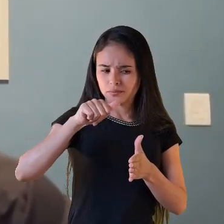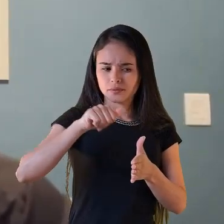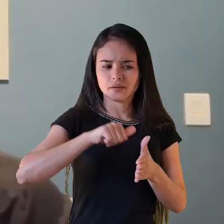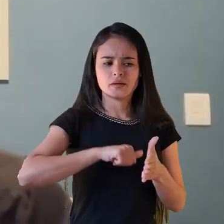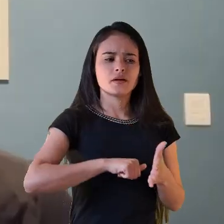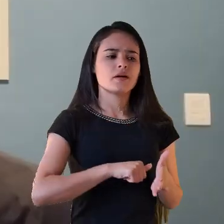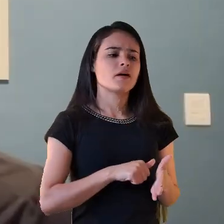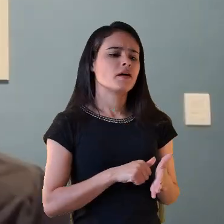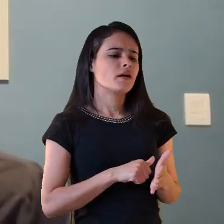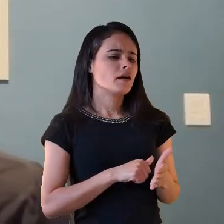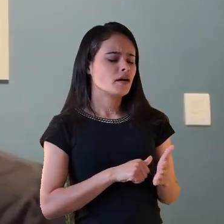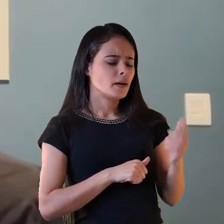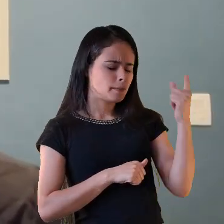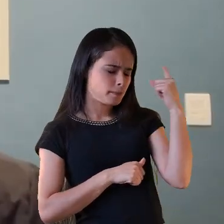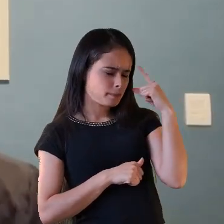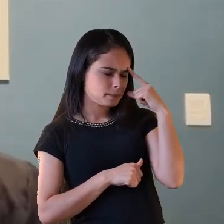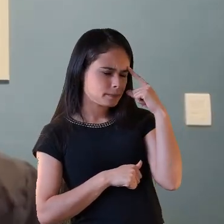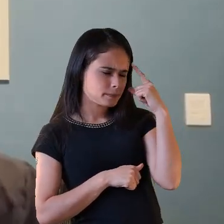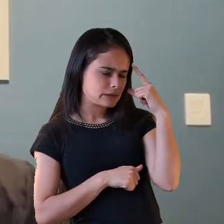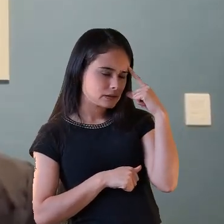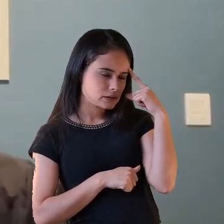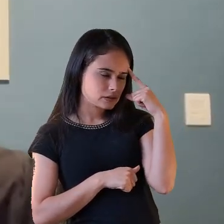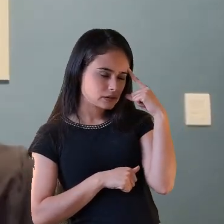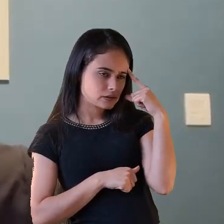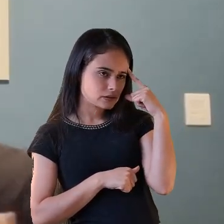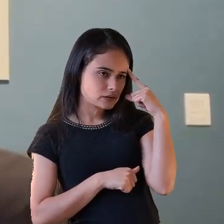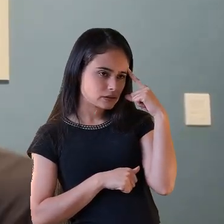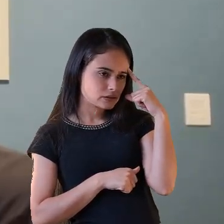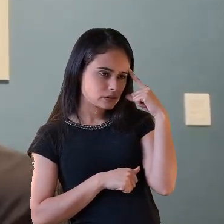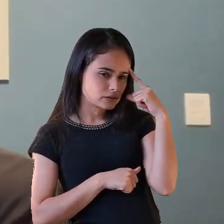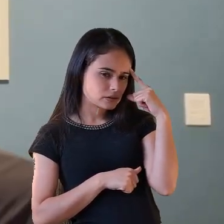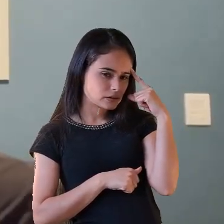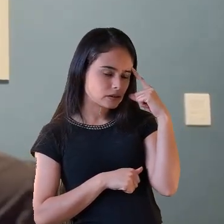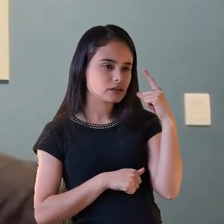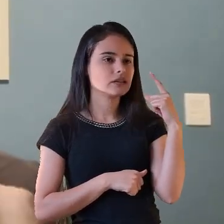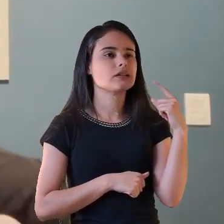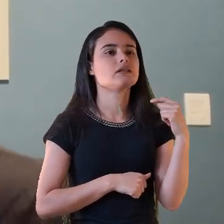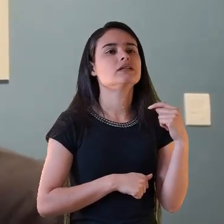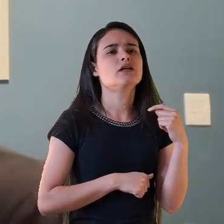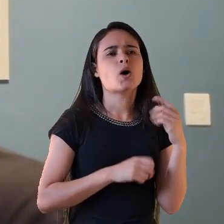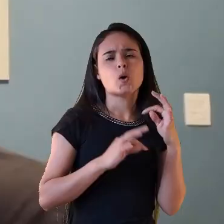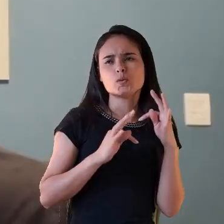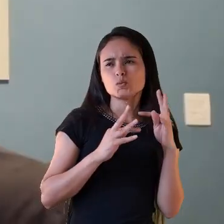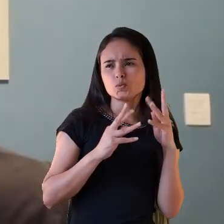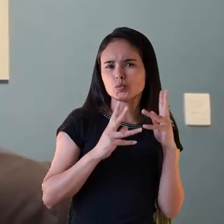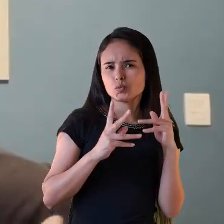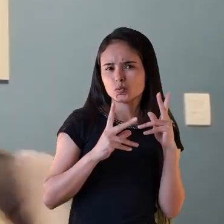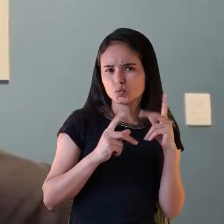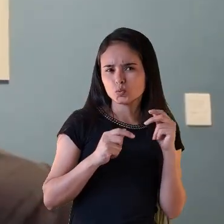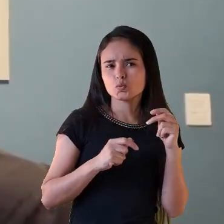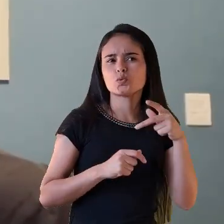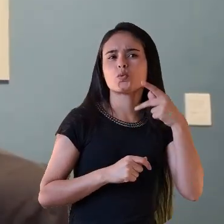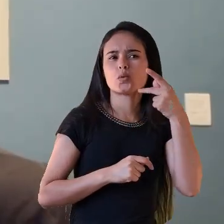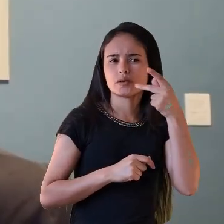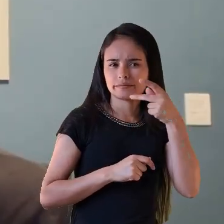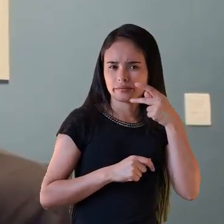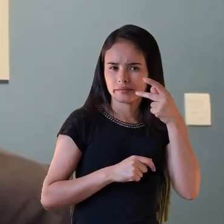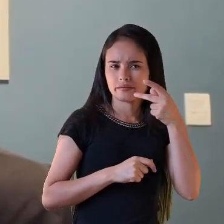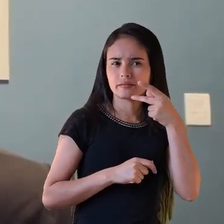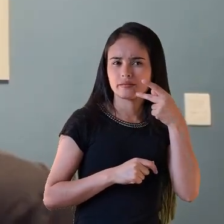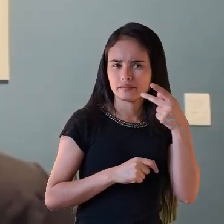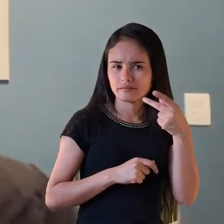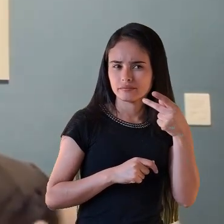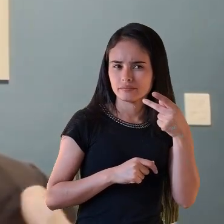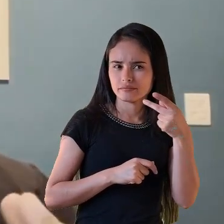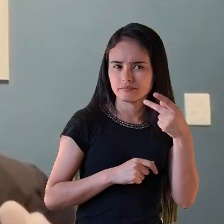cada vírgula, cada pausa que vem, sobretudo da minha boca, né? Porque há muitos entrevistados, então naturalmente as entrevistas são